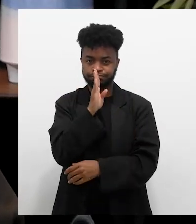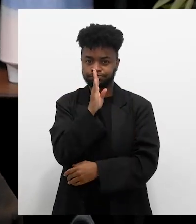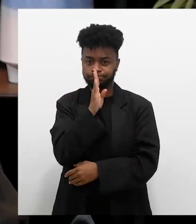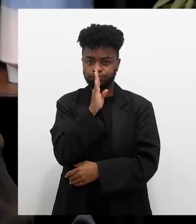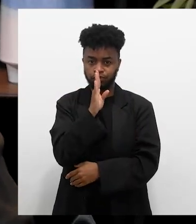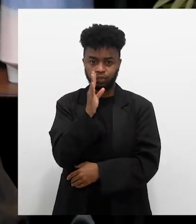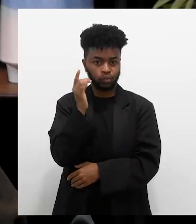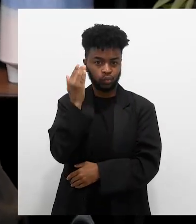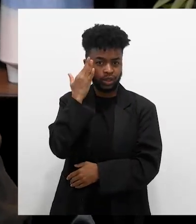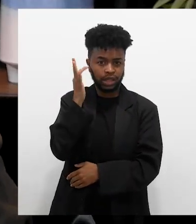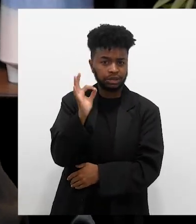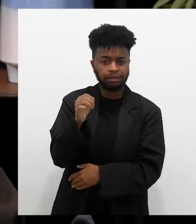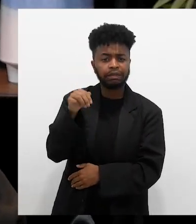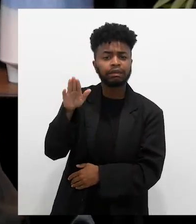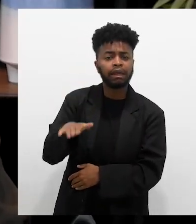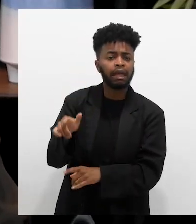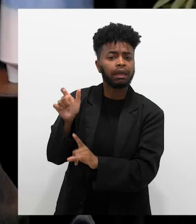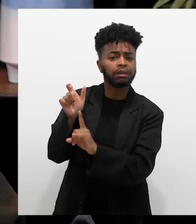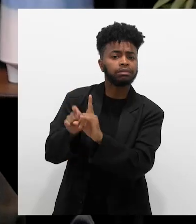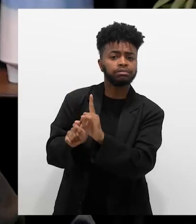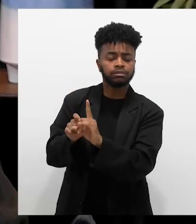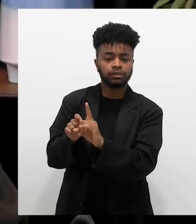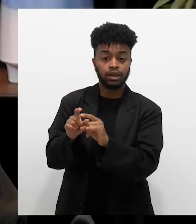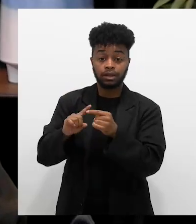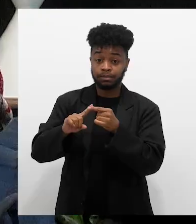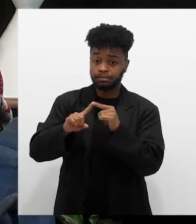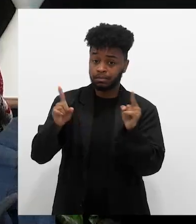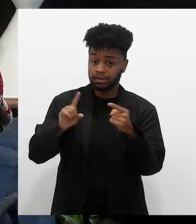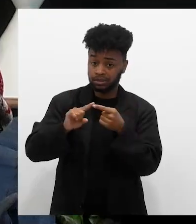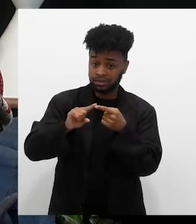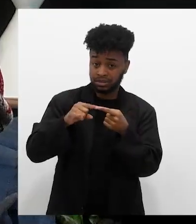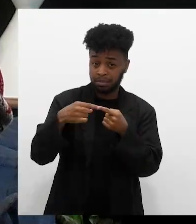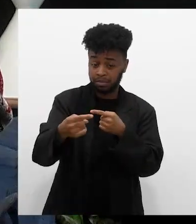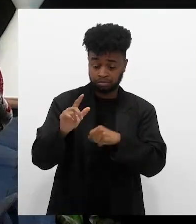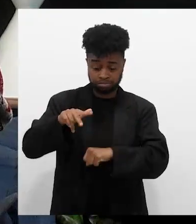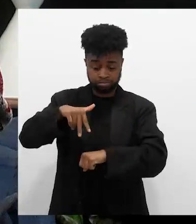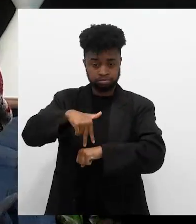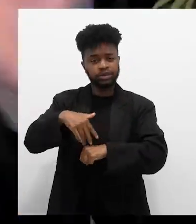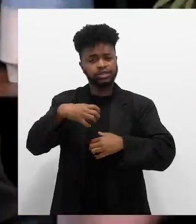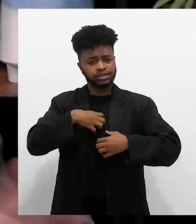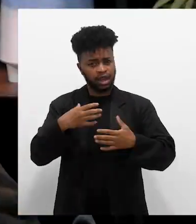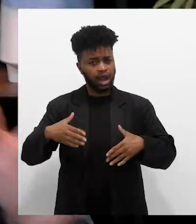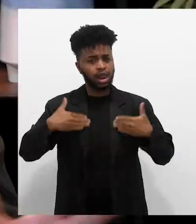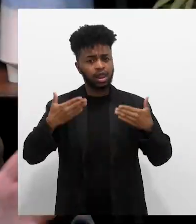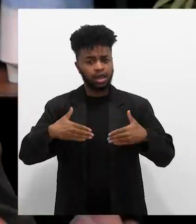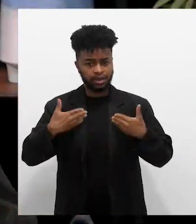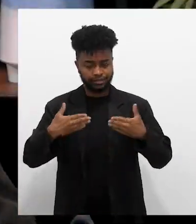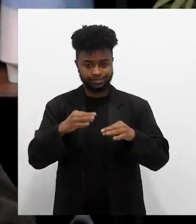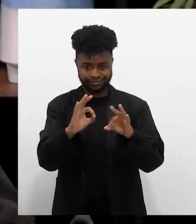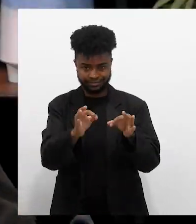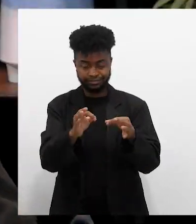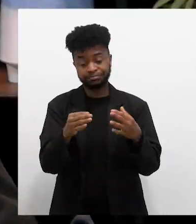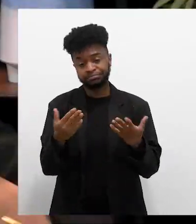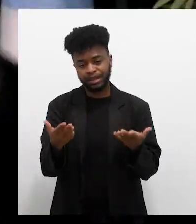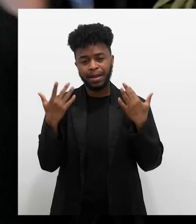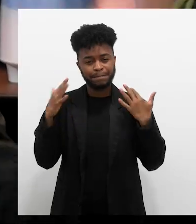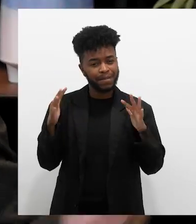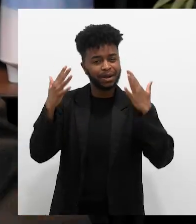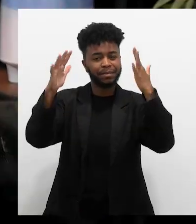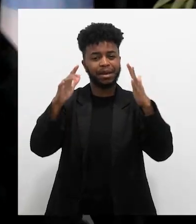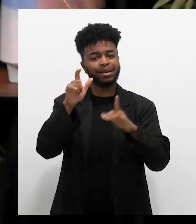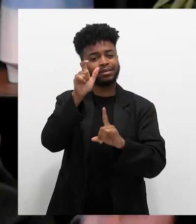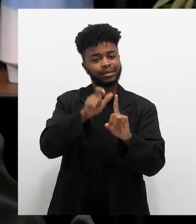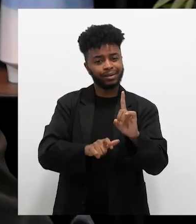pouco em silêncio, sem entender muito bem quem era, etc., mas logo depois que ele vem aquela felicidade, etc., né? E aí vem,